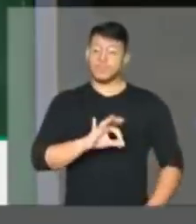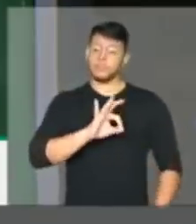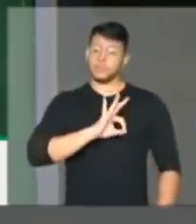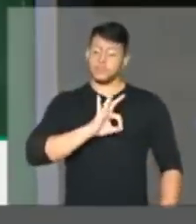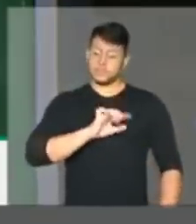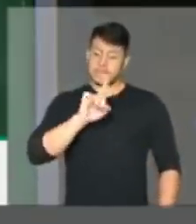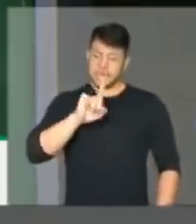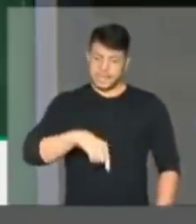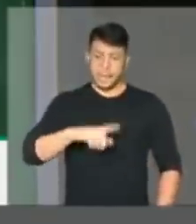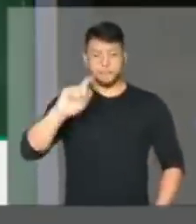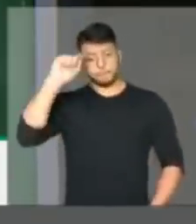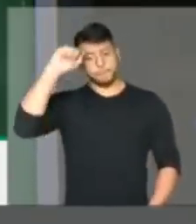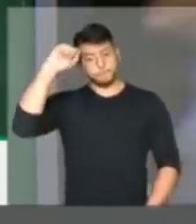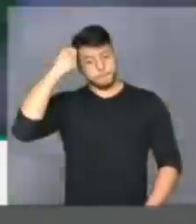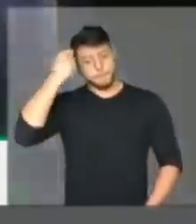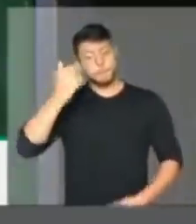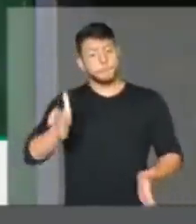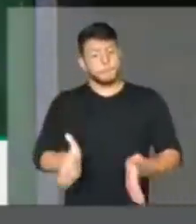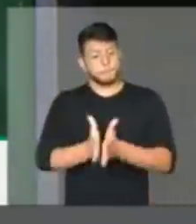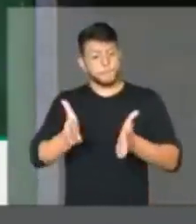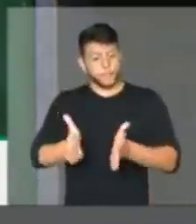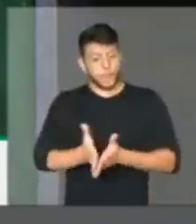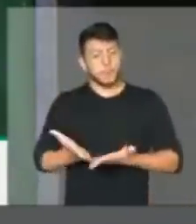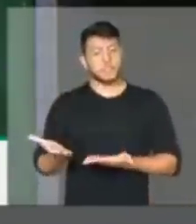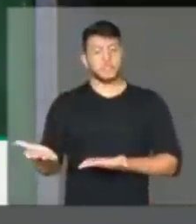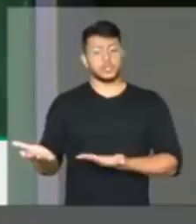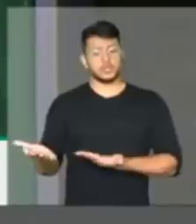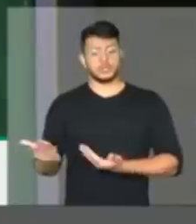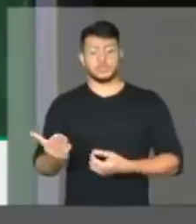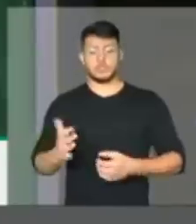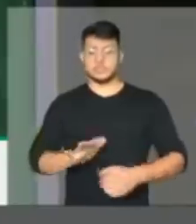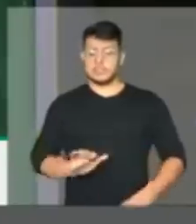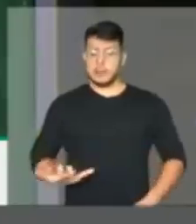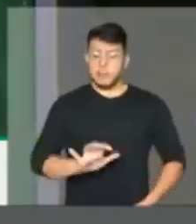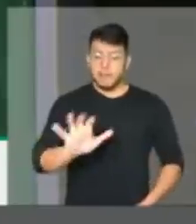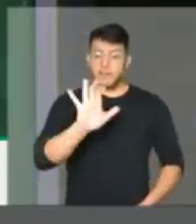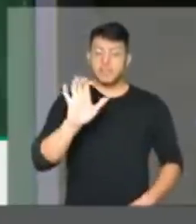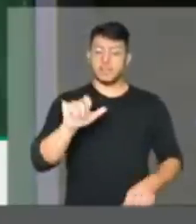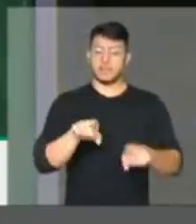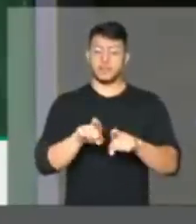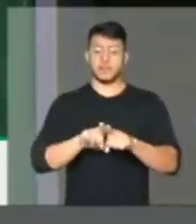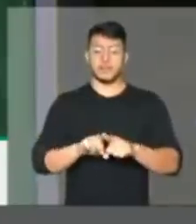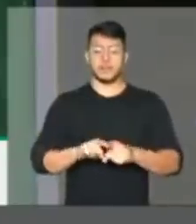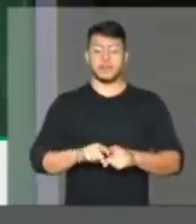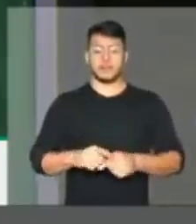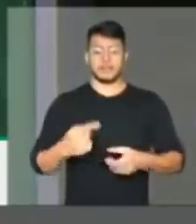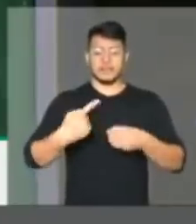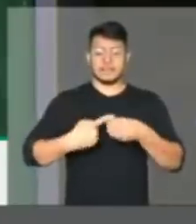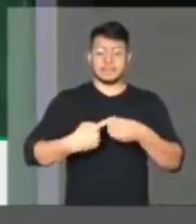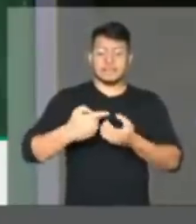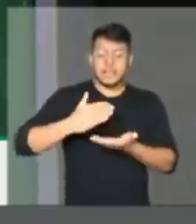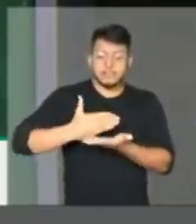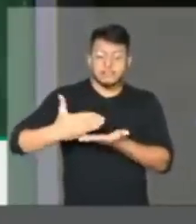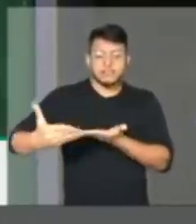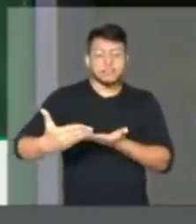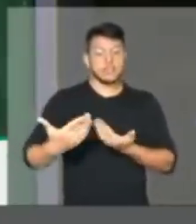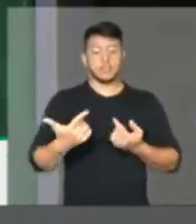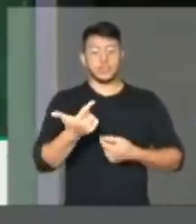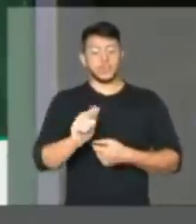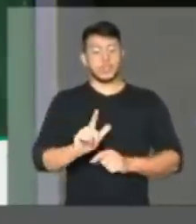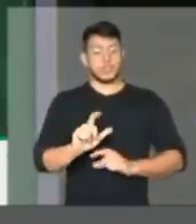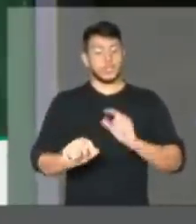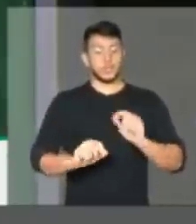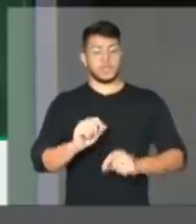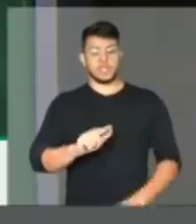é preta, é pobre e é da periferia. Não existe nenhuma conspiração para promover nenhum tipo de genocídio. E